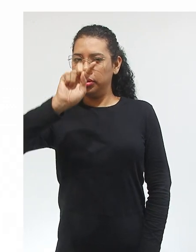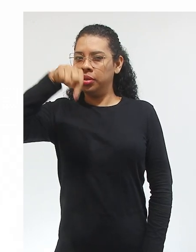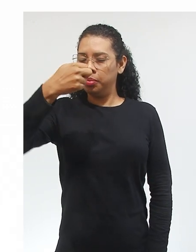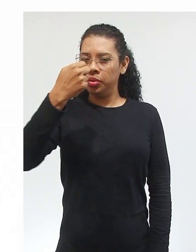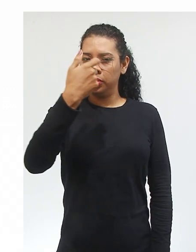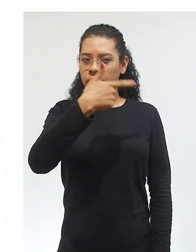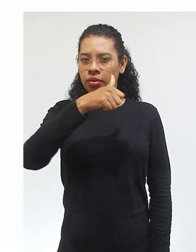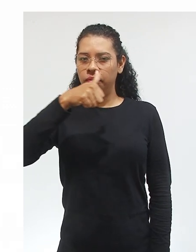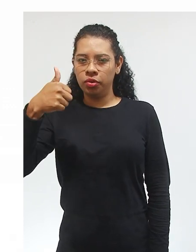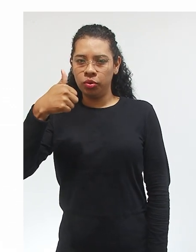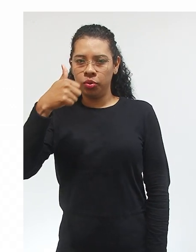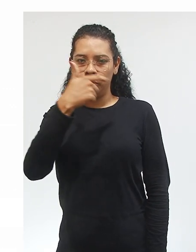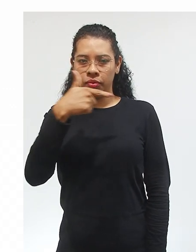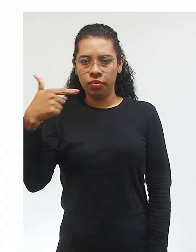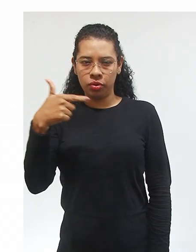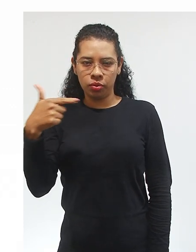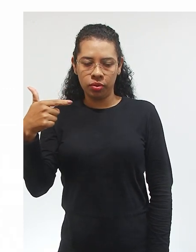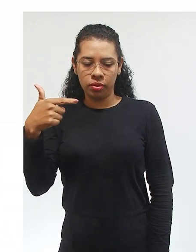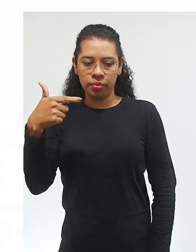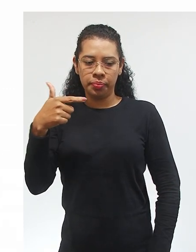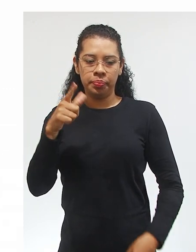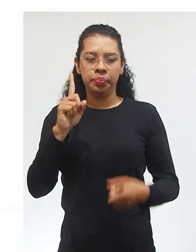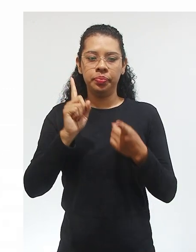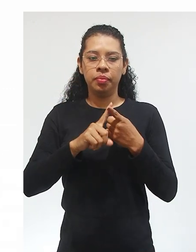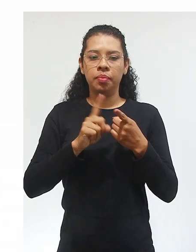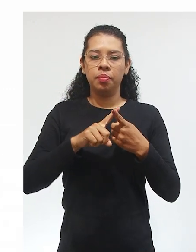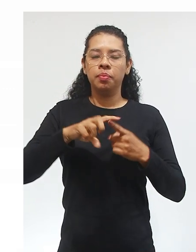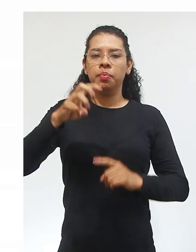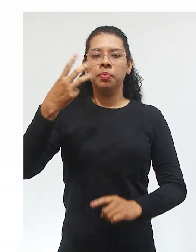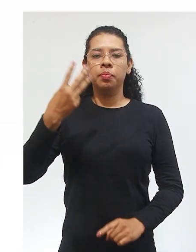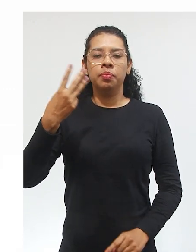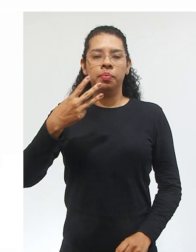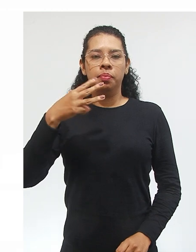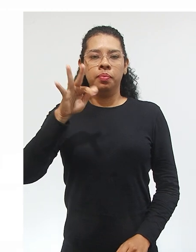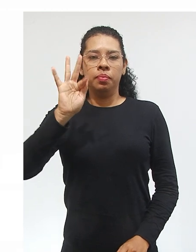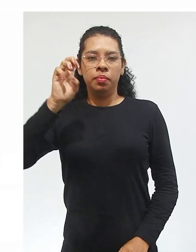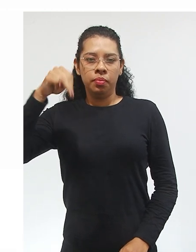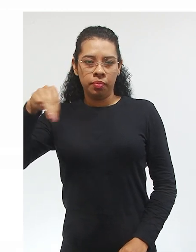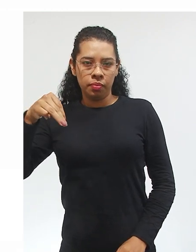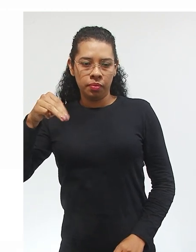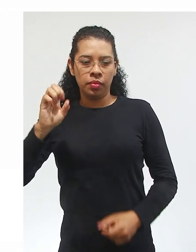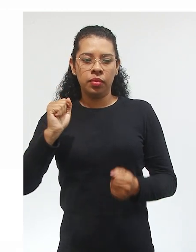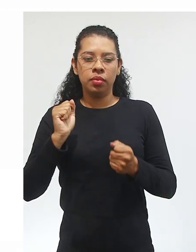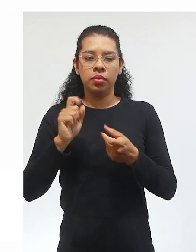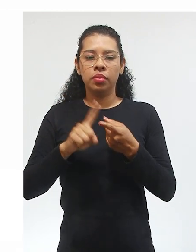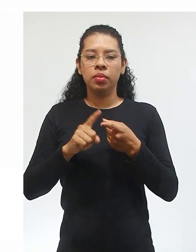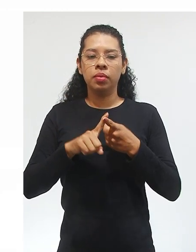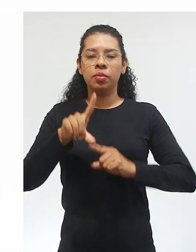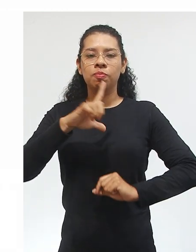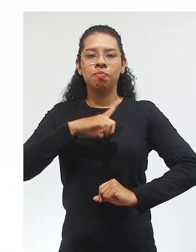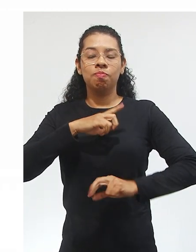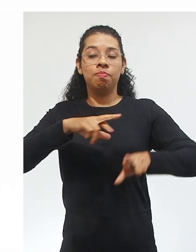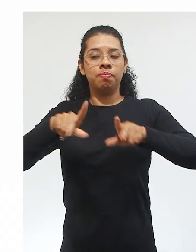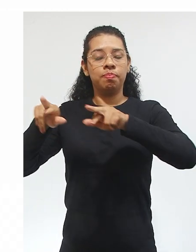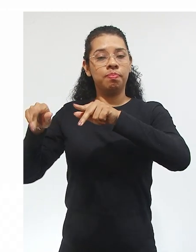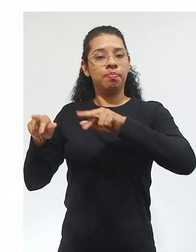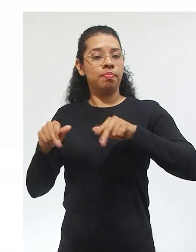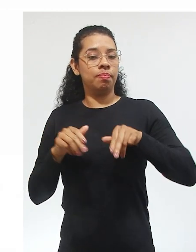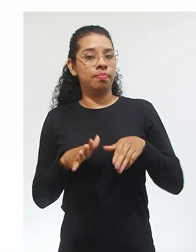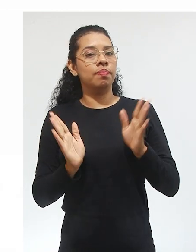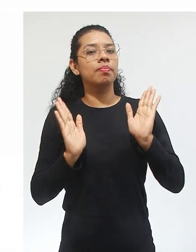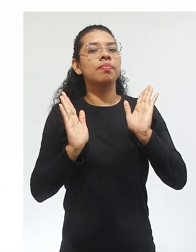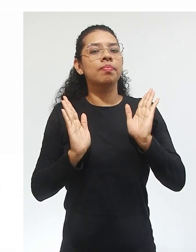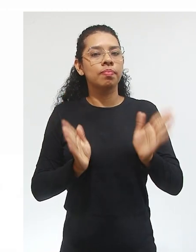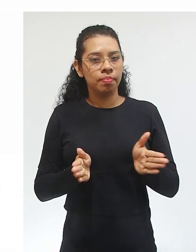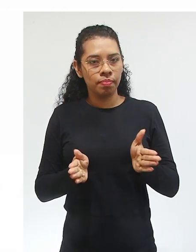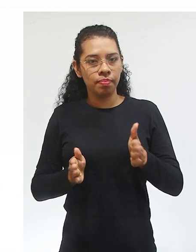depois vem 21 e 22. A terceira fórmula aqui já foi ao contrário.